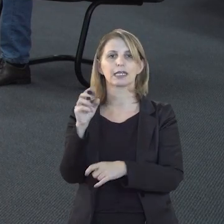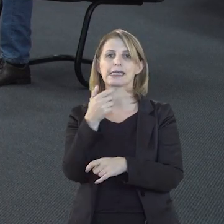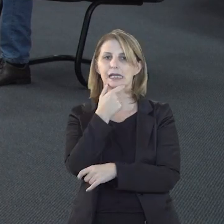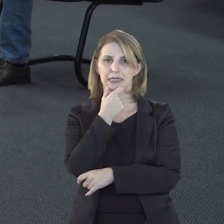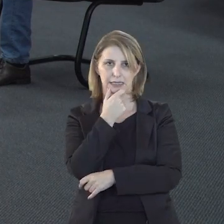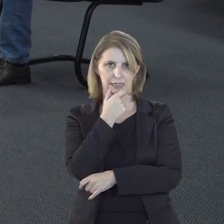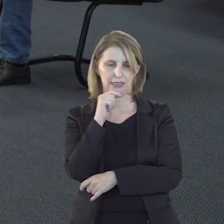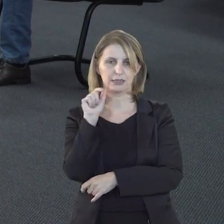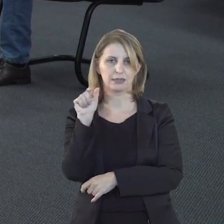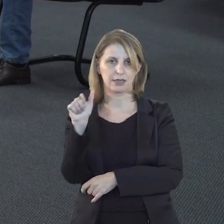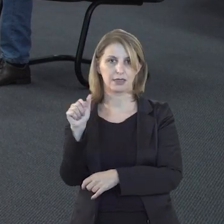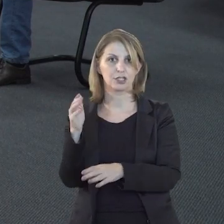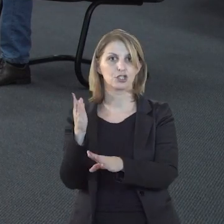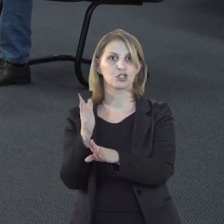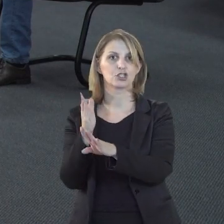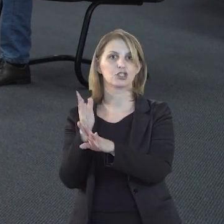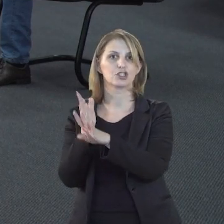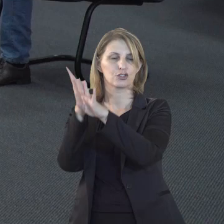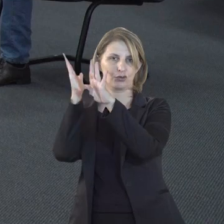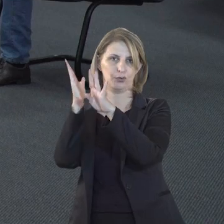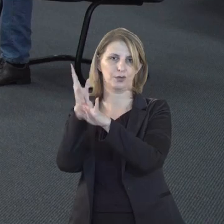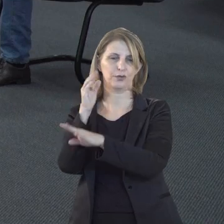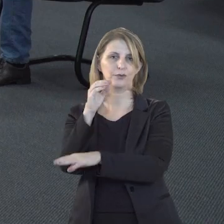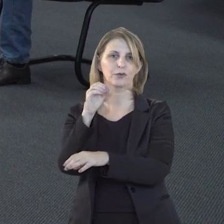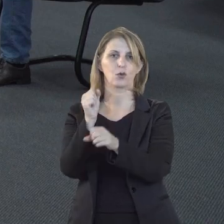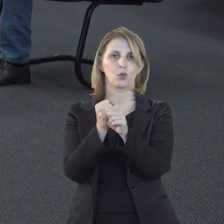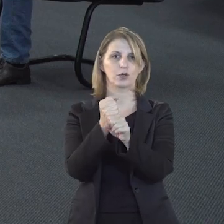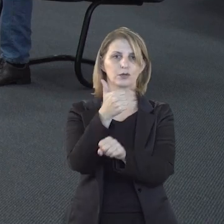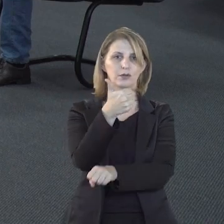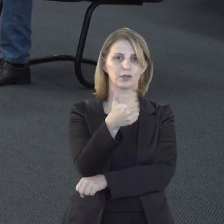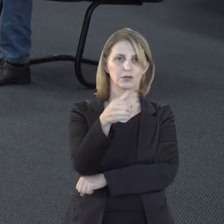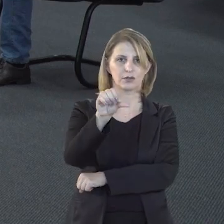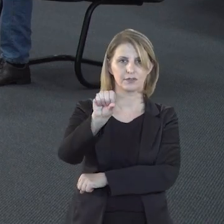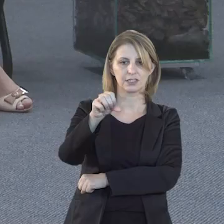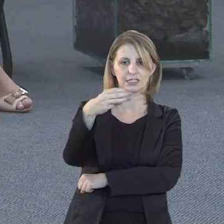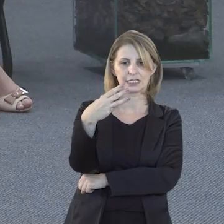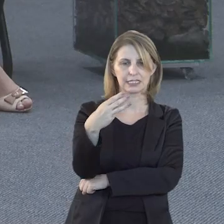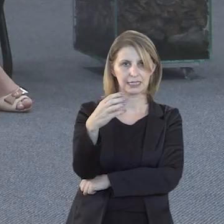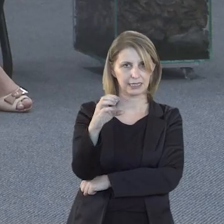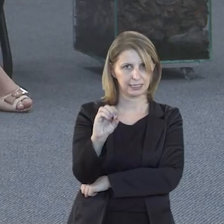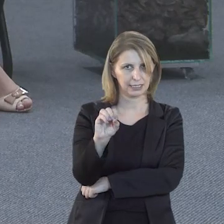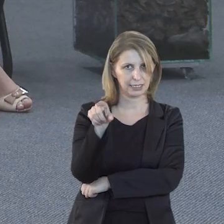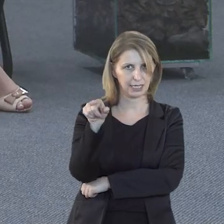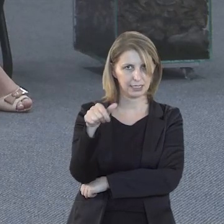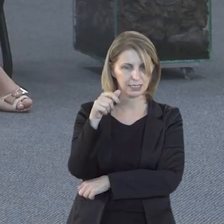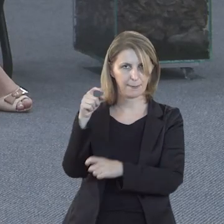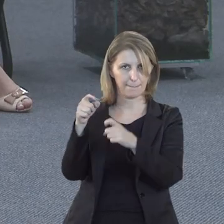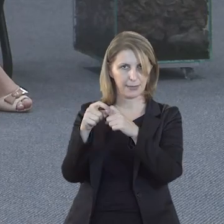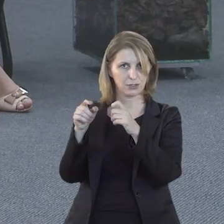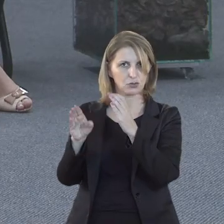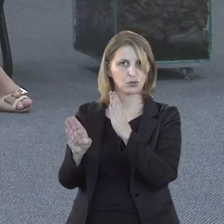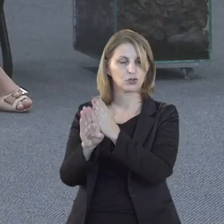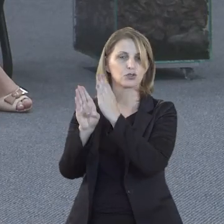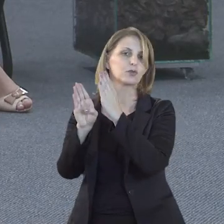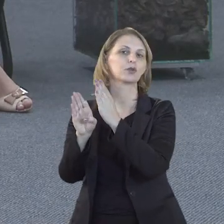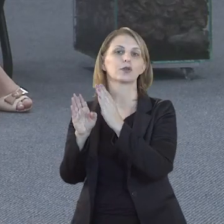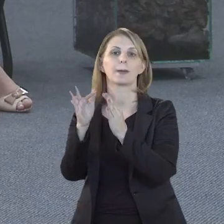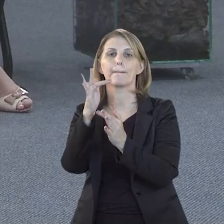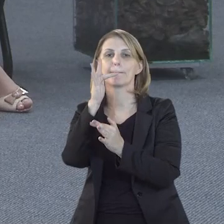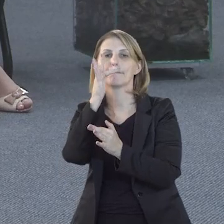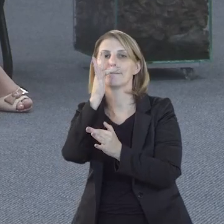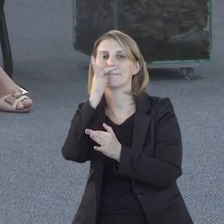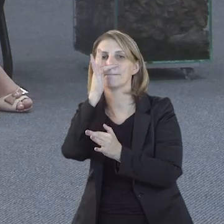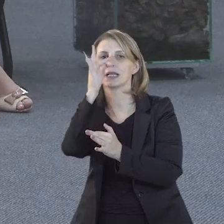em 1930, né? Então ele descobriu essa grandeza, né, na natureza de plantas e